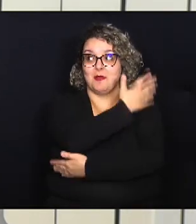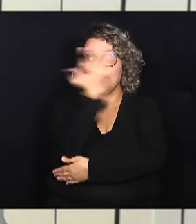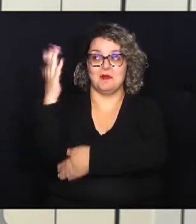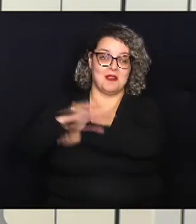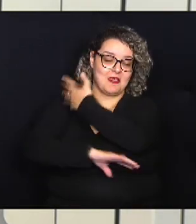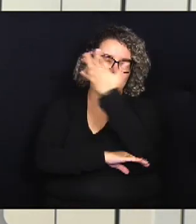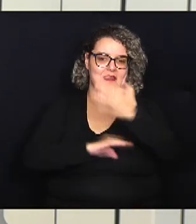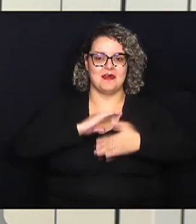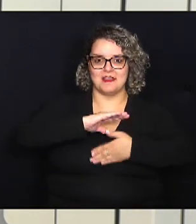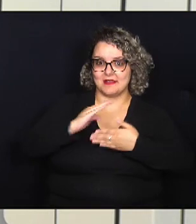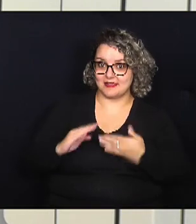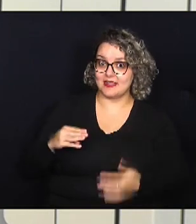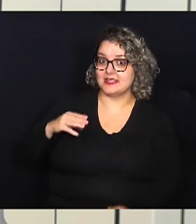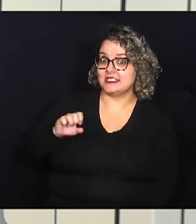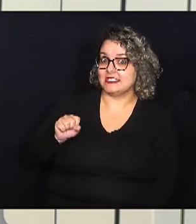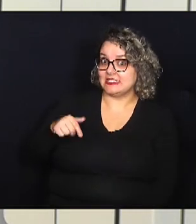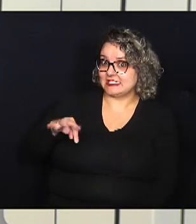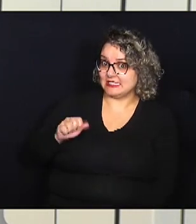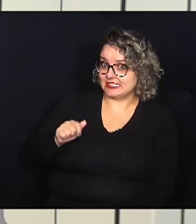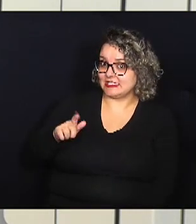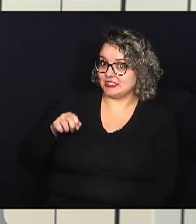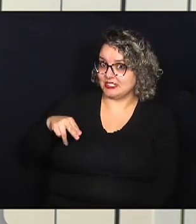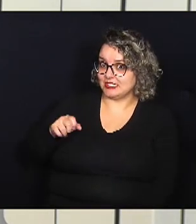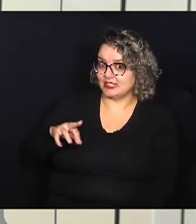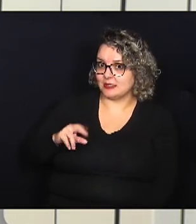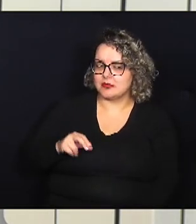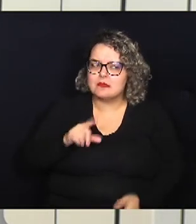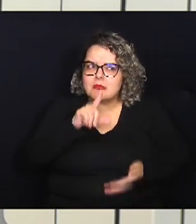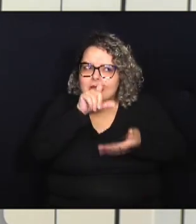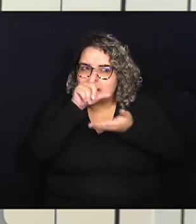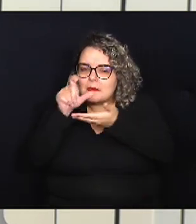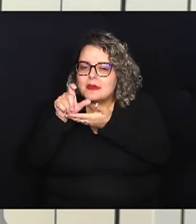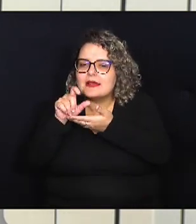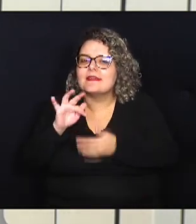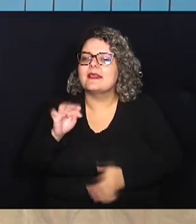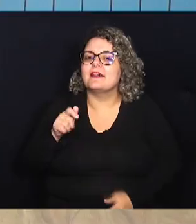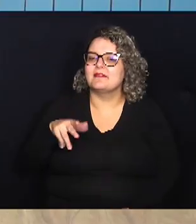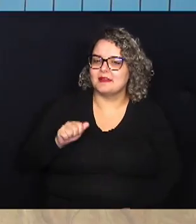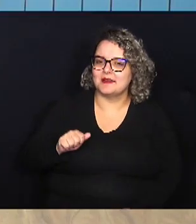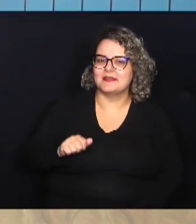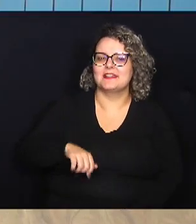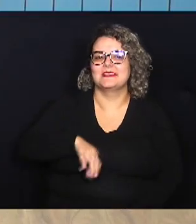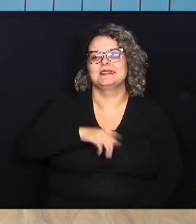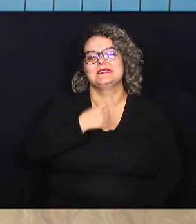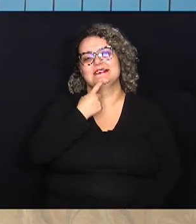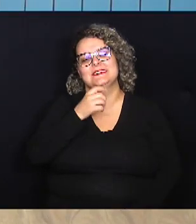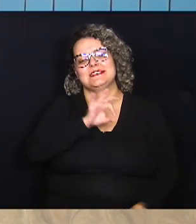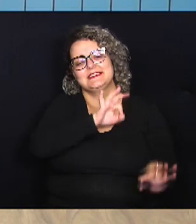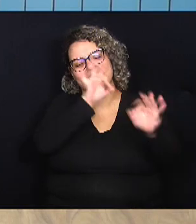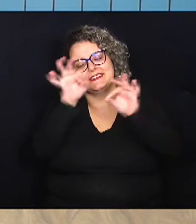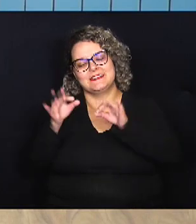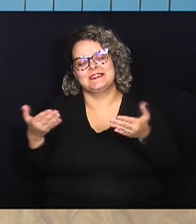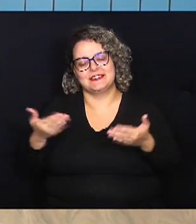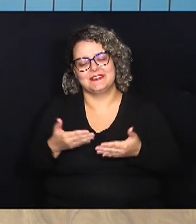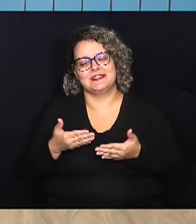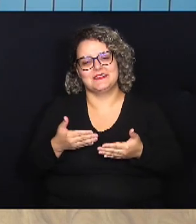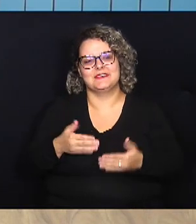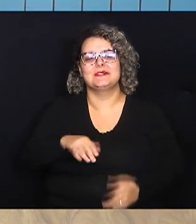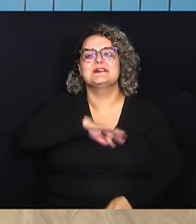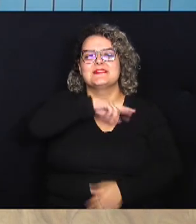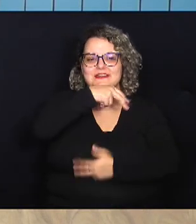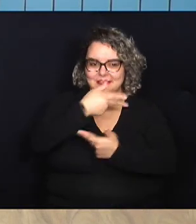Genebra conferir alguns registros noturnos da fauna de Campinas, que você acompanha a partir de agora. O